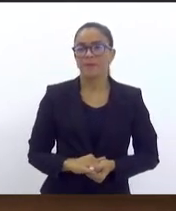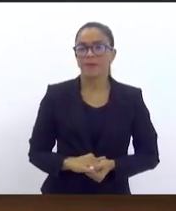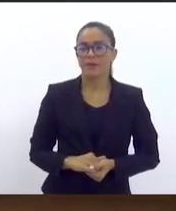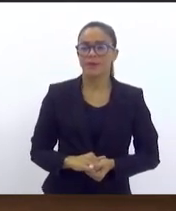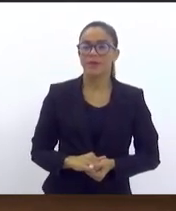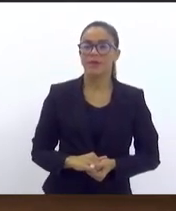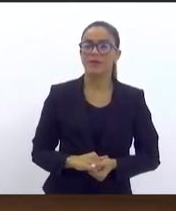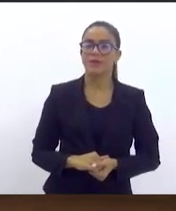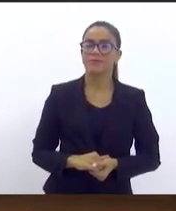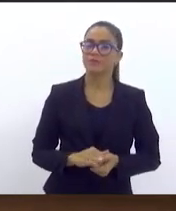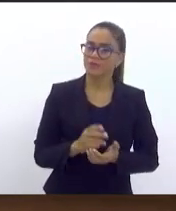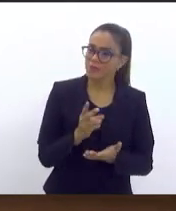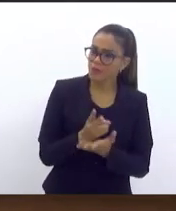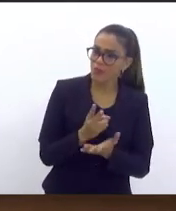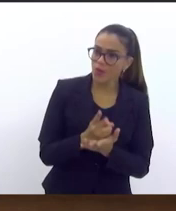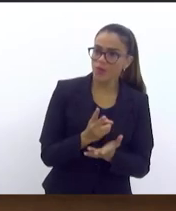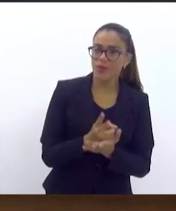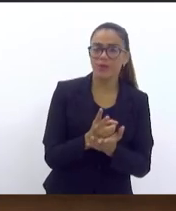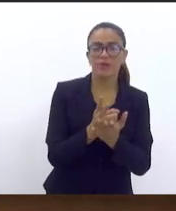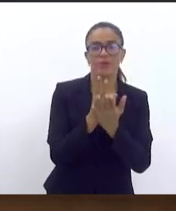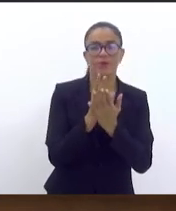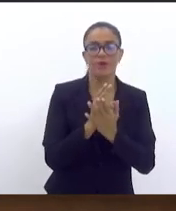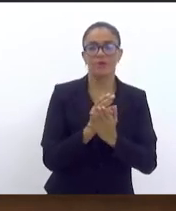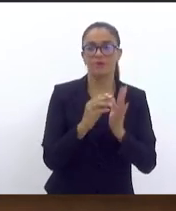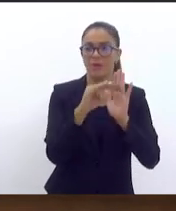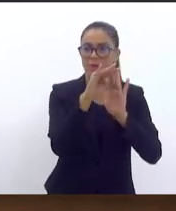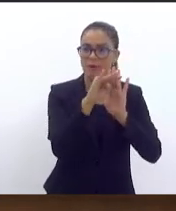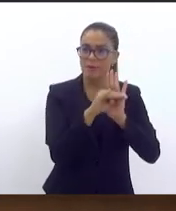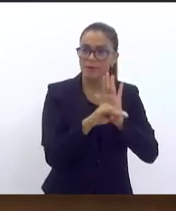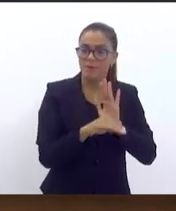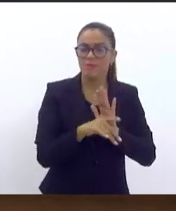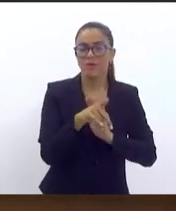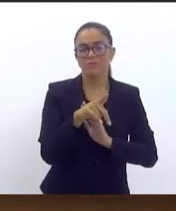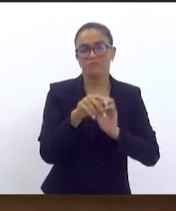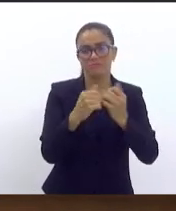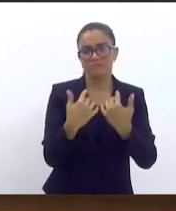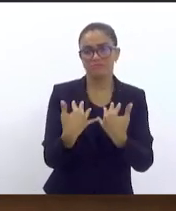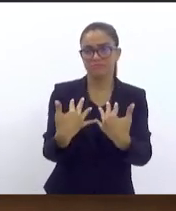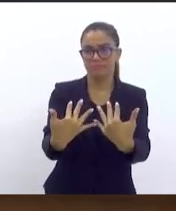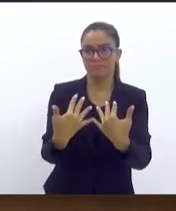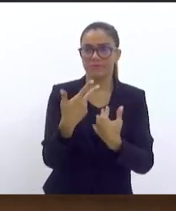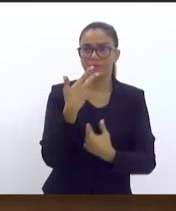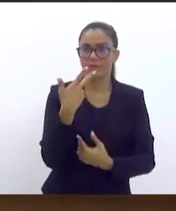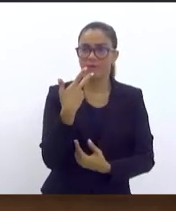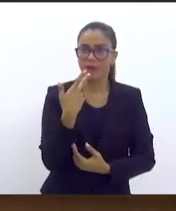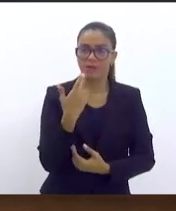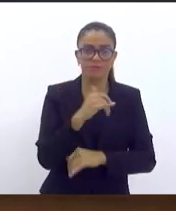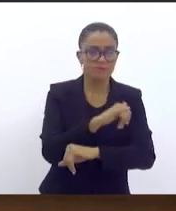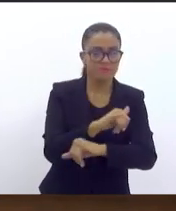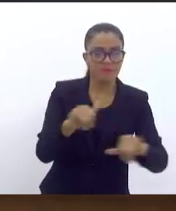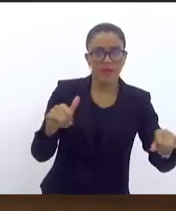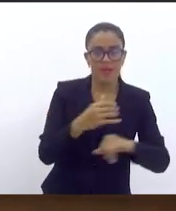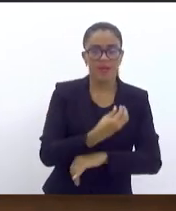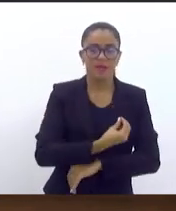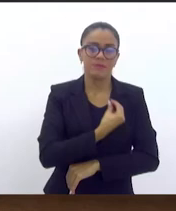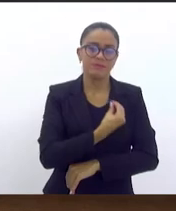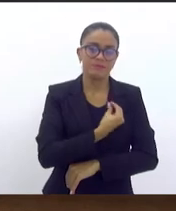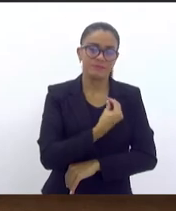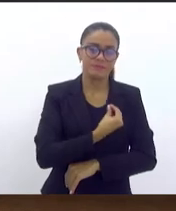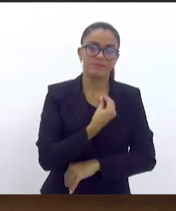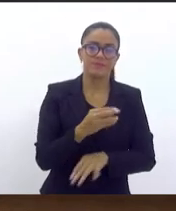seguindo a nossa audiência pública eu quero aqui registrar a presença